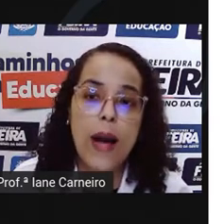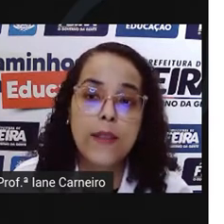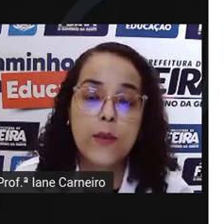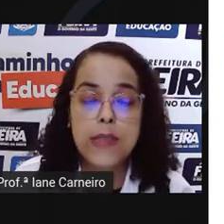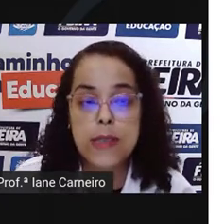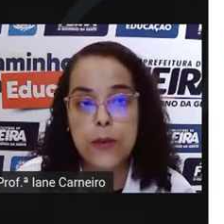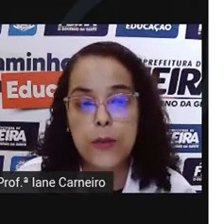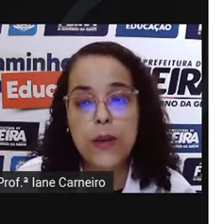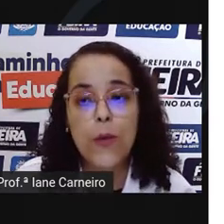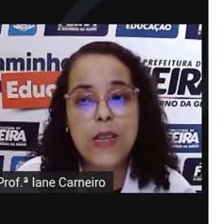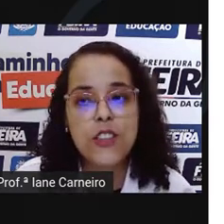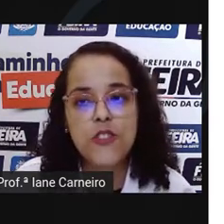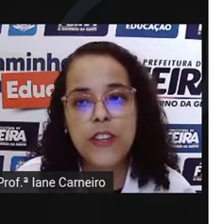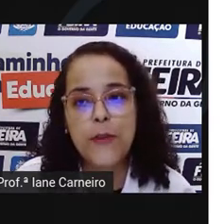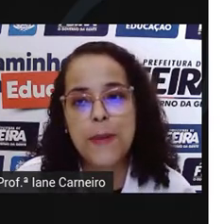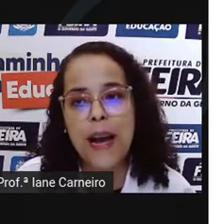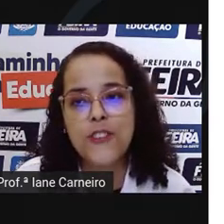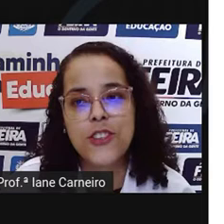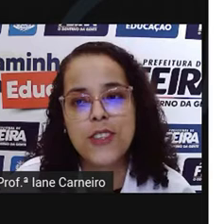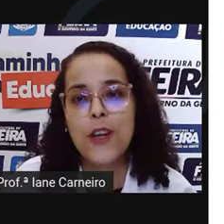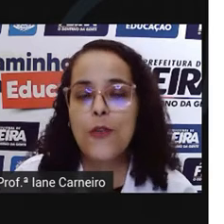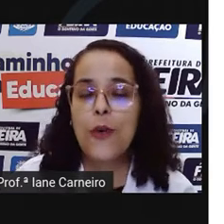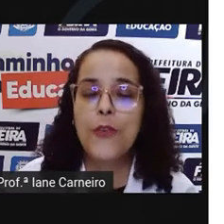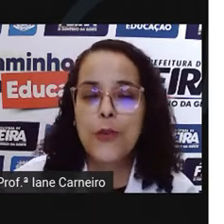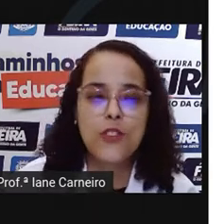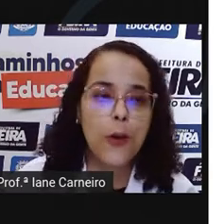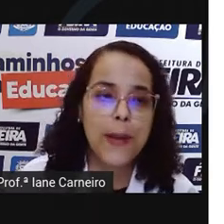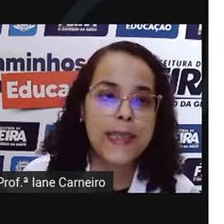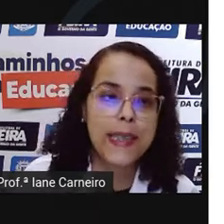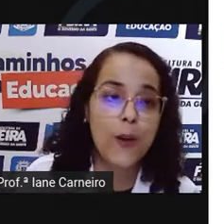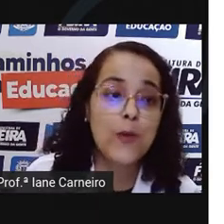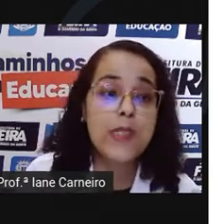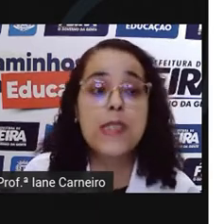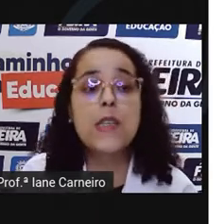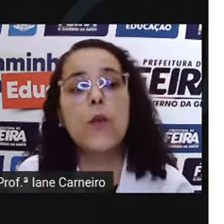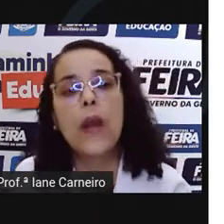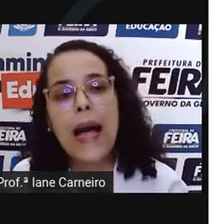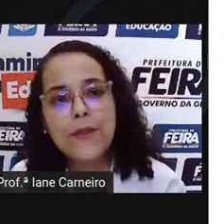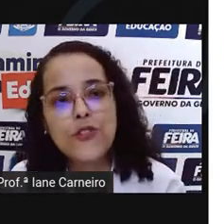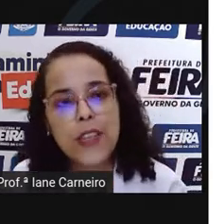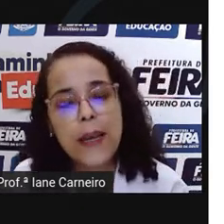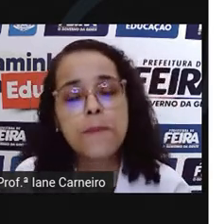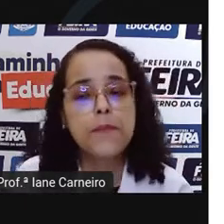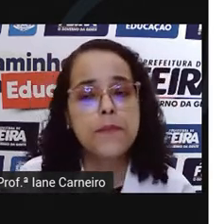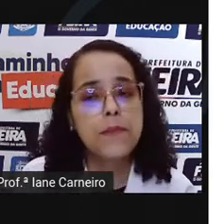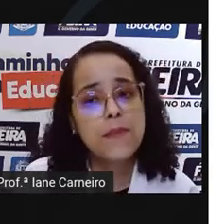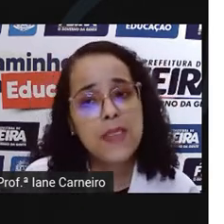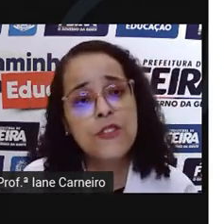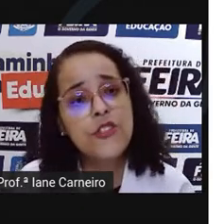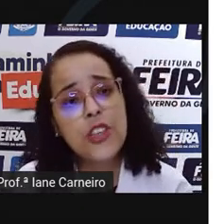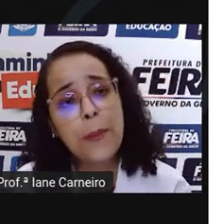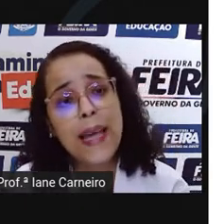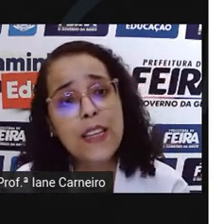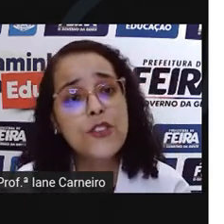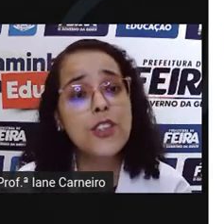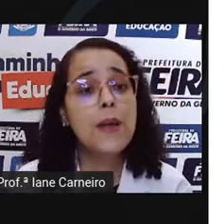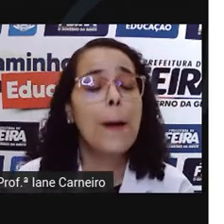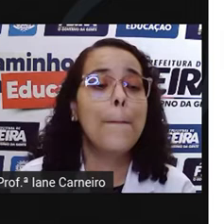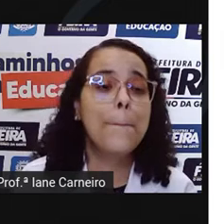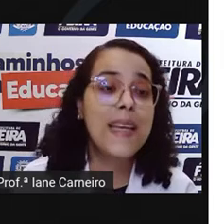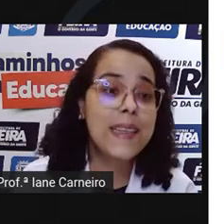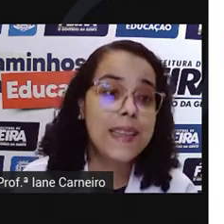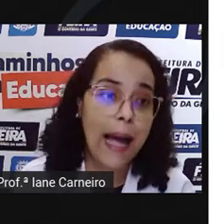três, quatro, cinco. Então, quando a gente vê uma imagem, uma figura geométrica com cinco lados, né? A gente chama ela